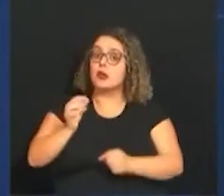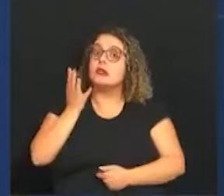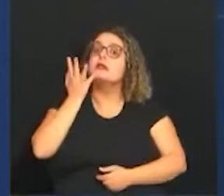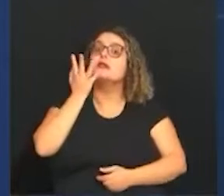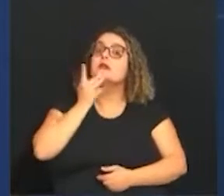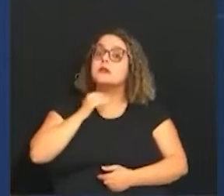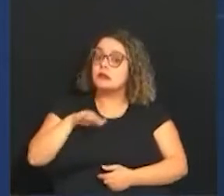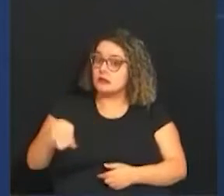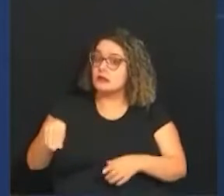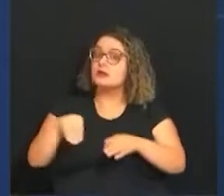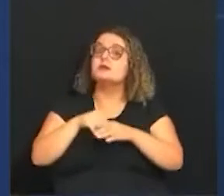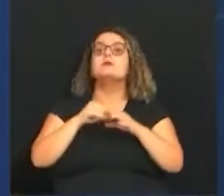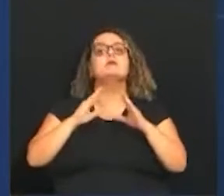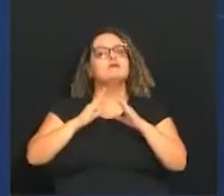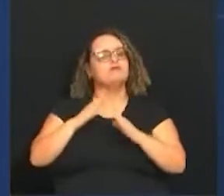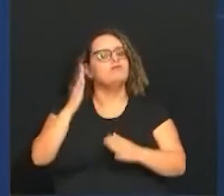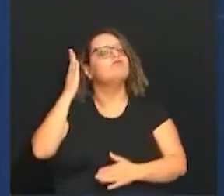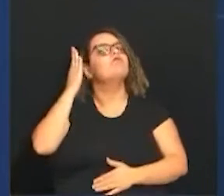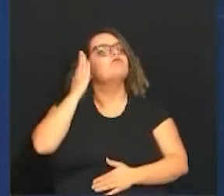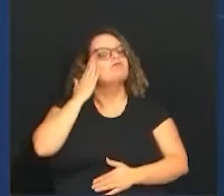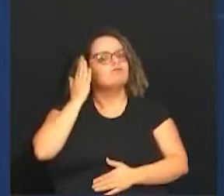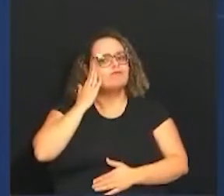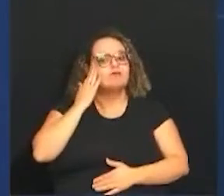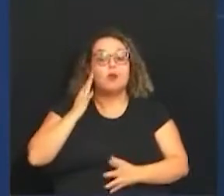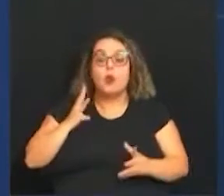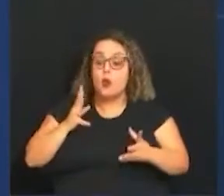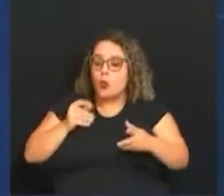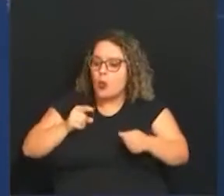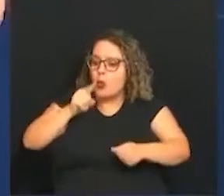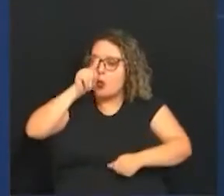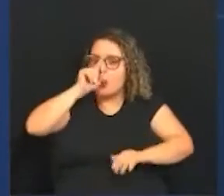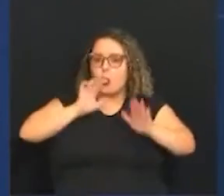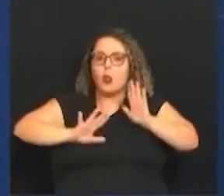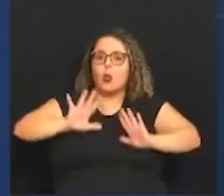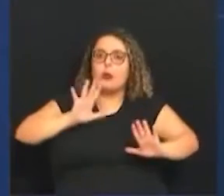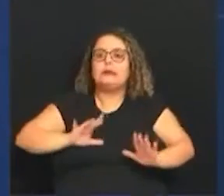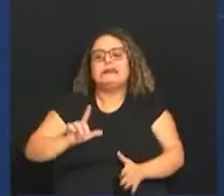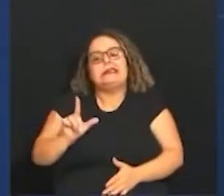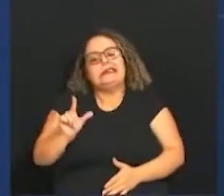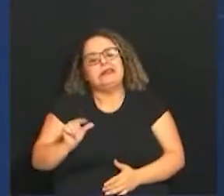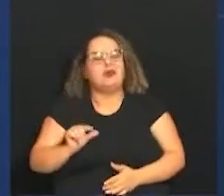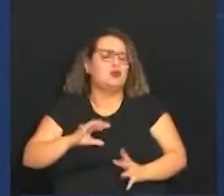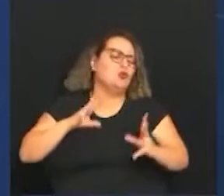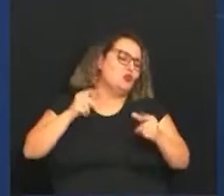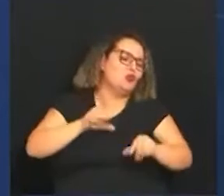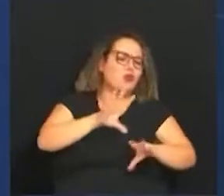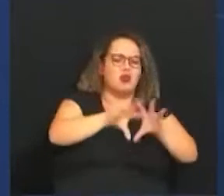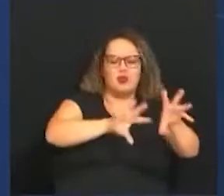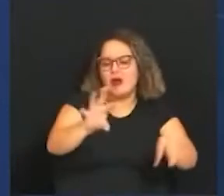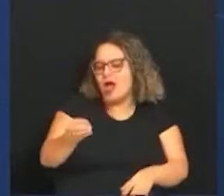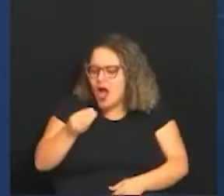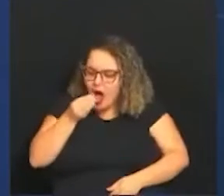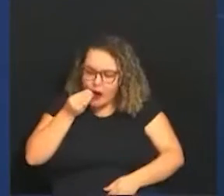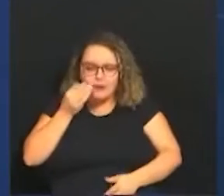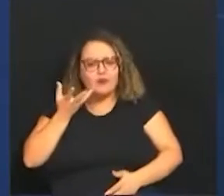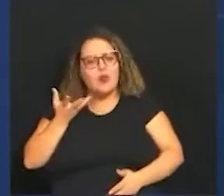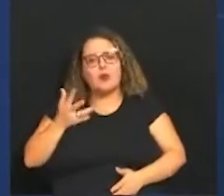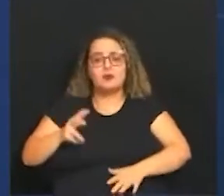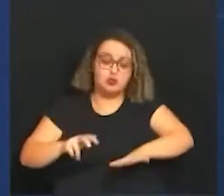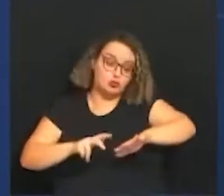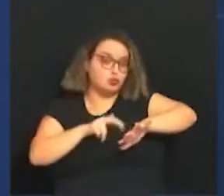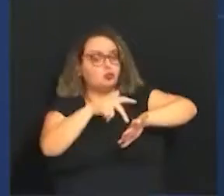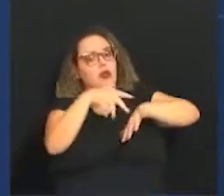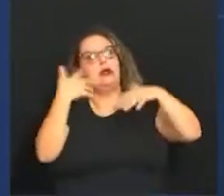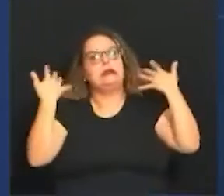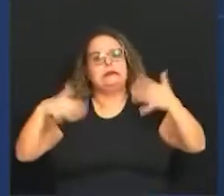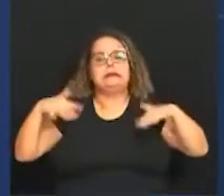casa sabe que todo cuidado é pouco, né? Tudo elas mexem, colocam na boca, sobem em lugares altos